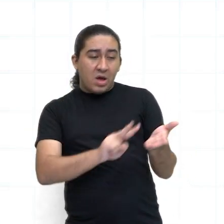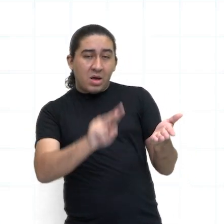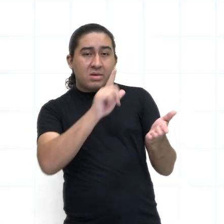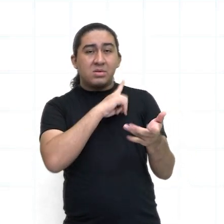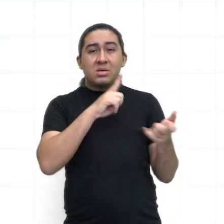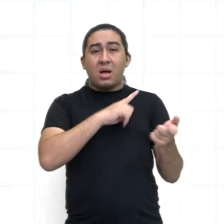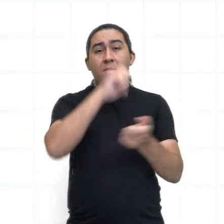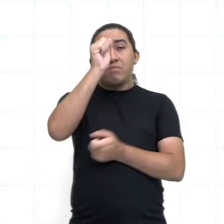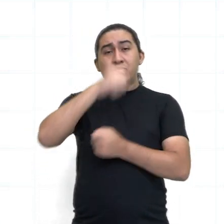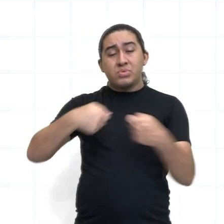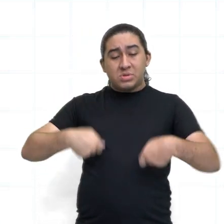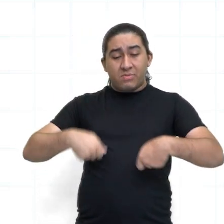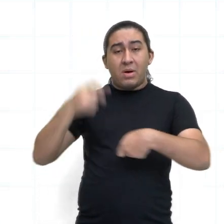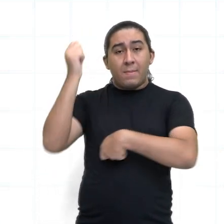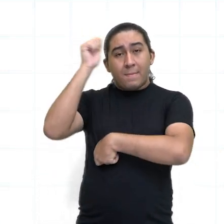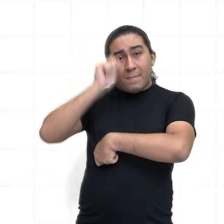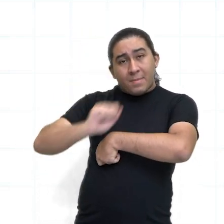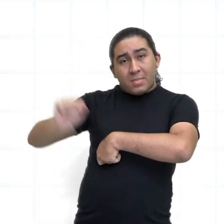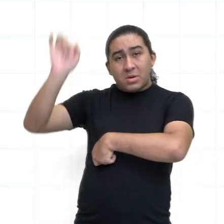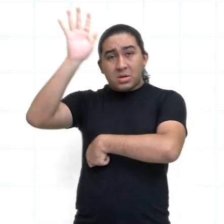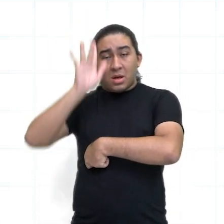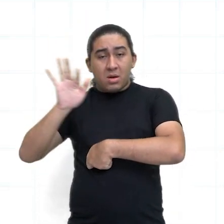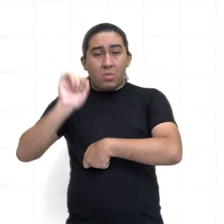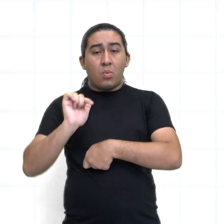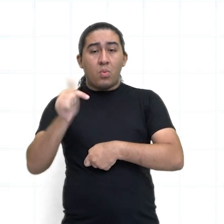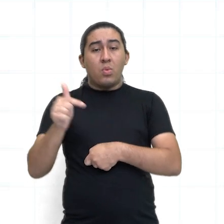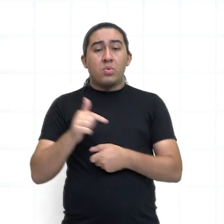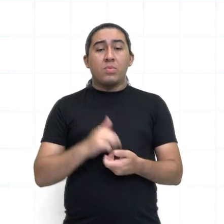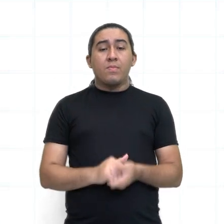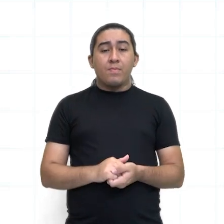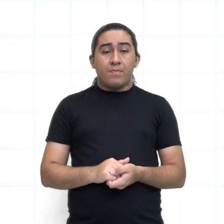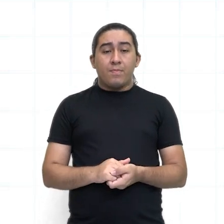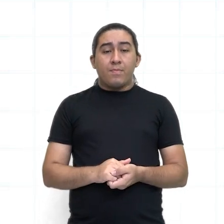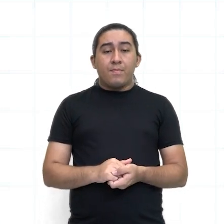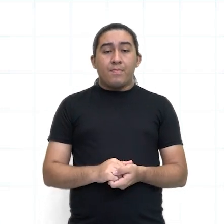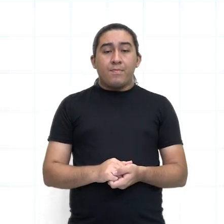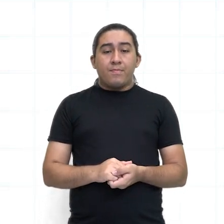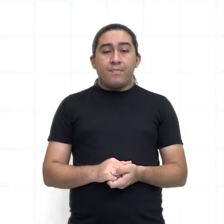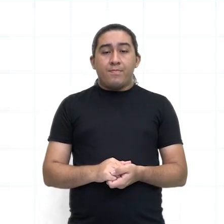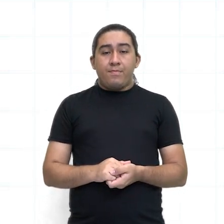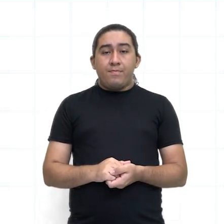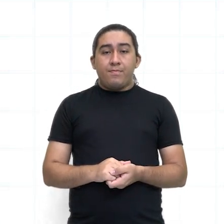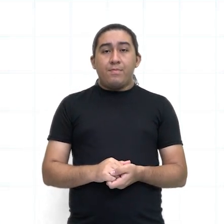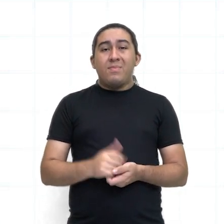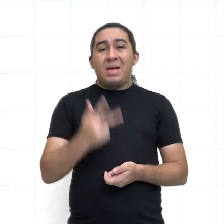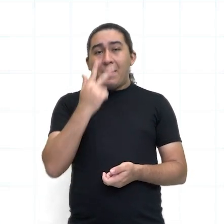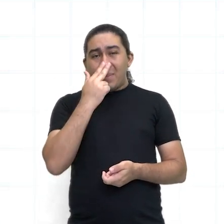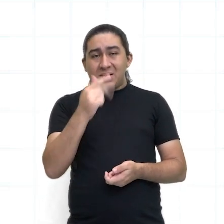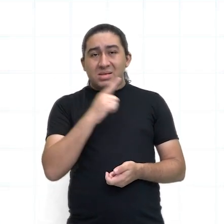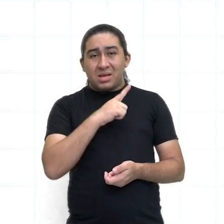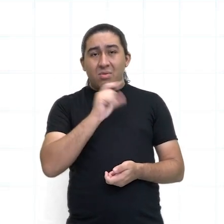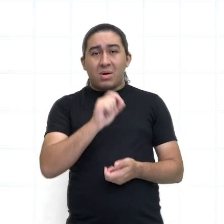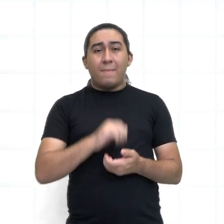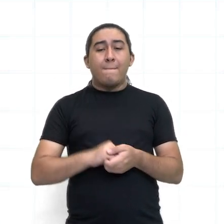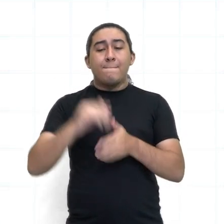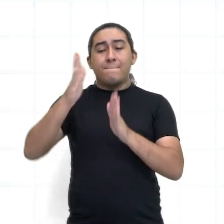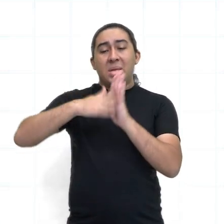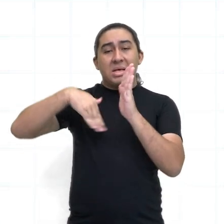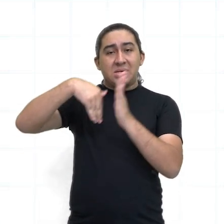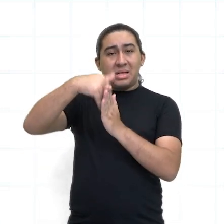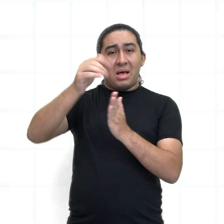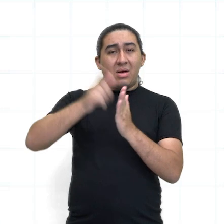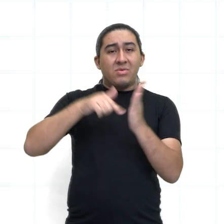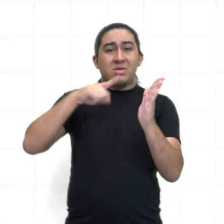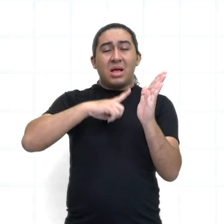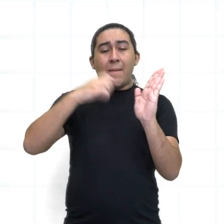pode navegar na sua imaginação, e o gestualismo é como se fosse gotejados. Eles pegam um